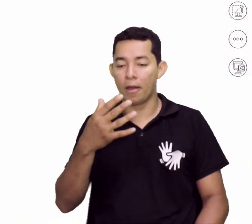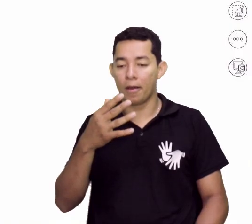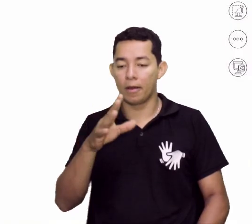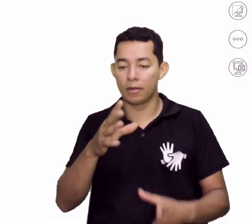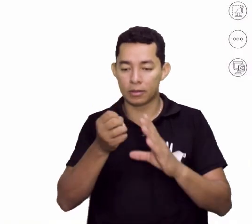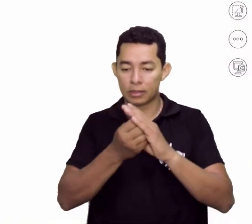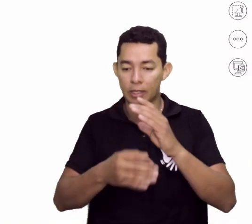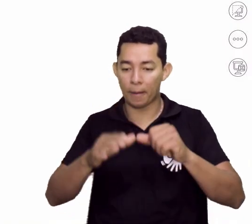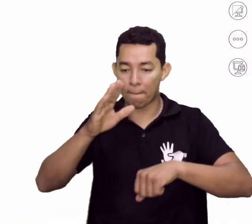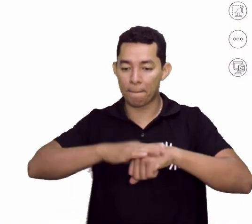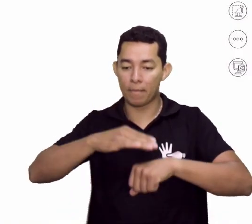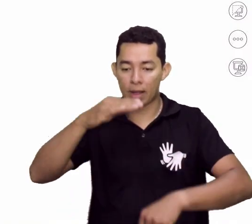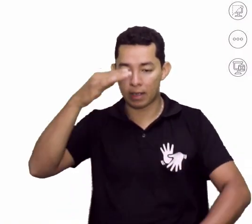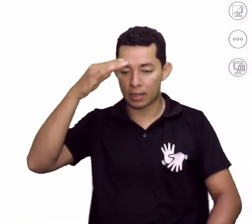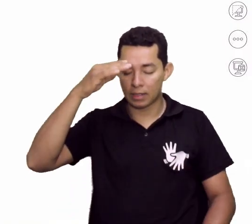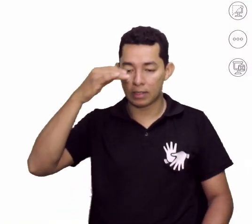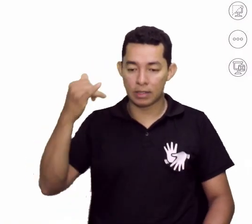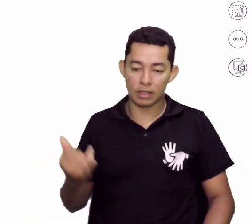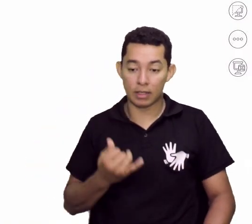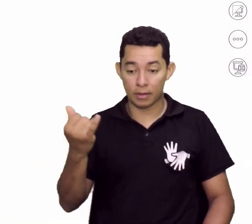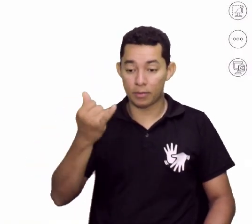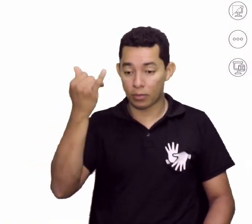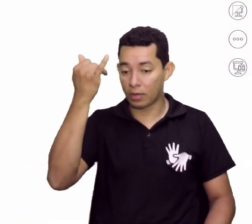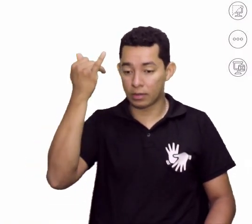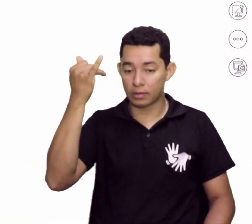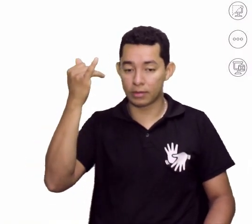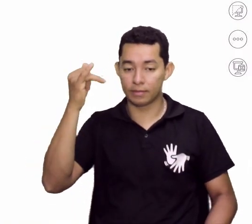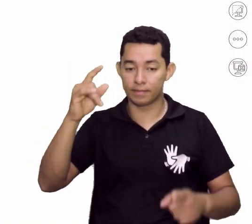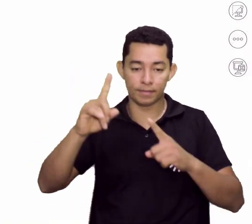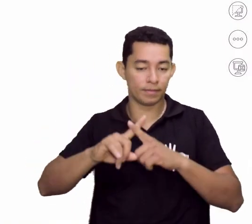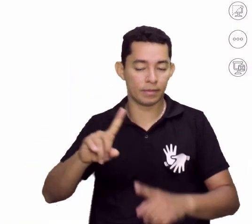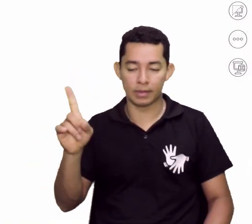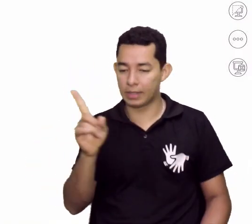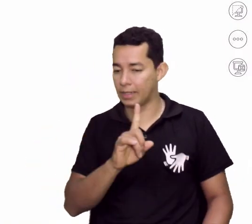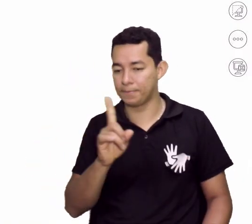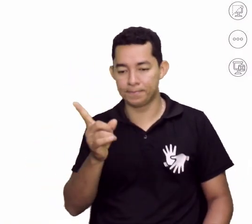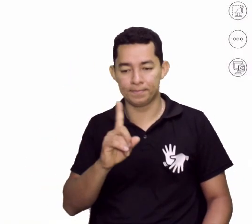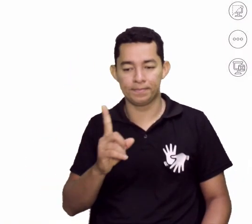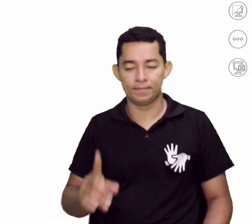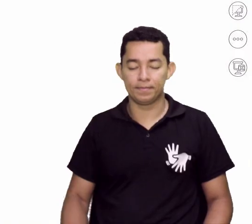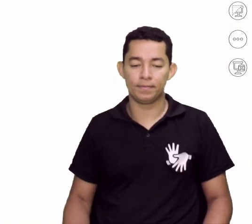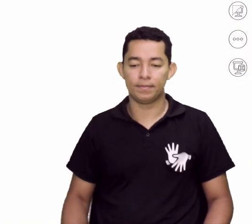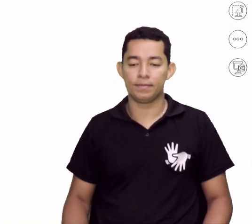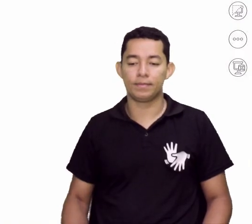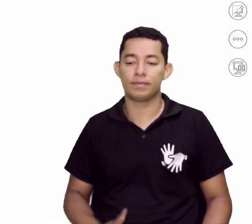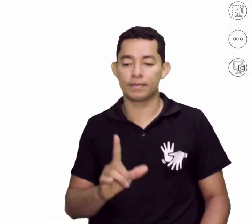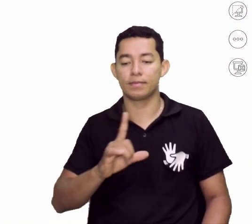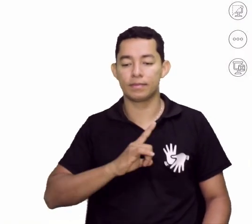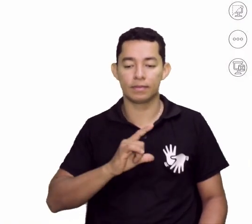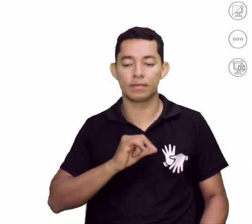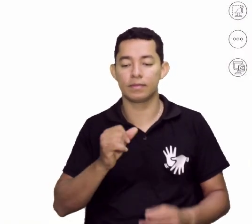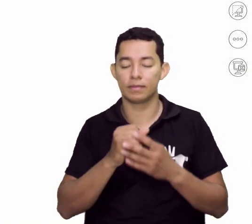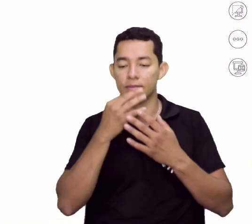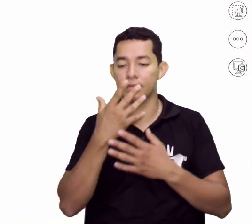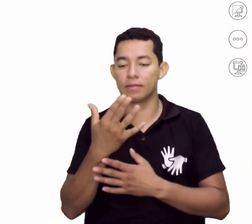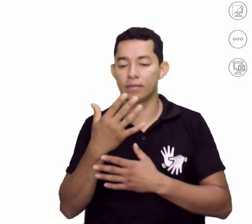obra, essa afirmação aí realmente está fora, né? Porque eles tinham umas cores